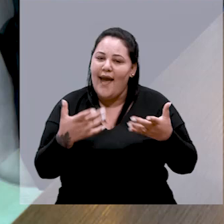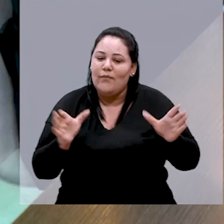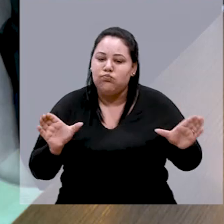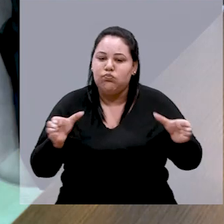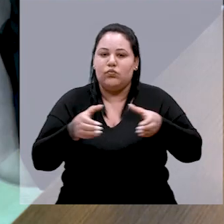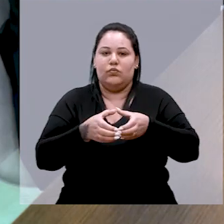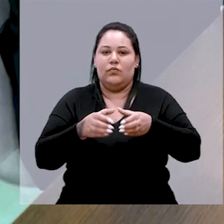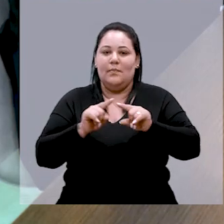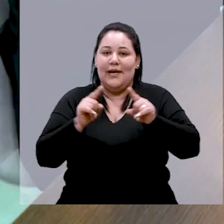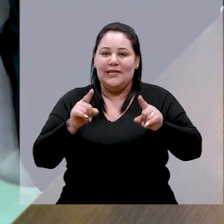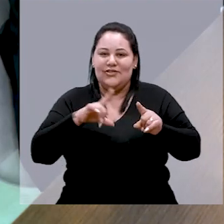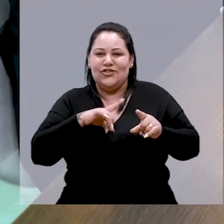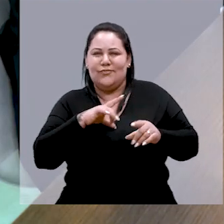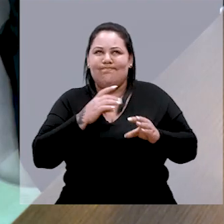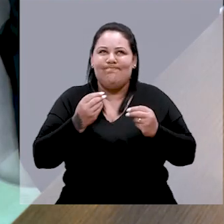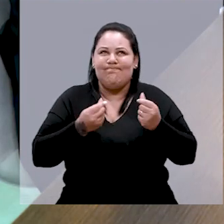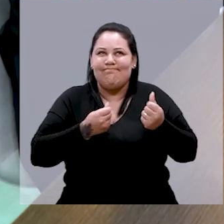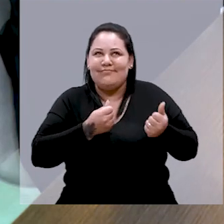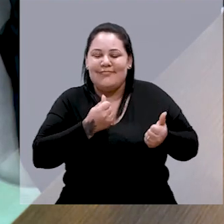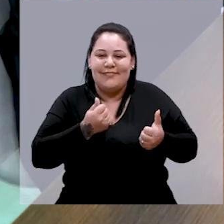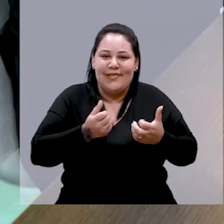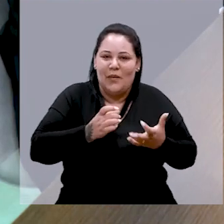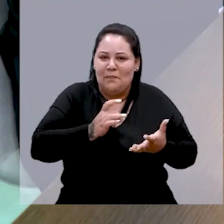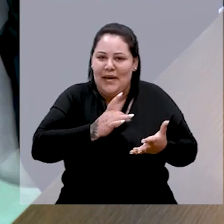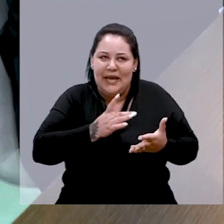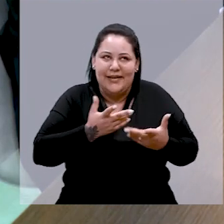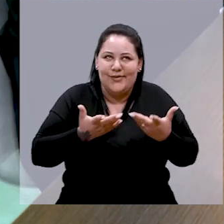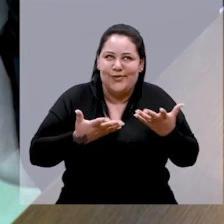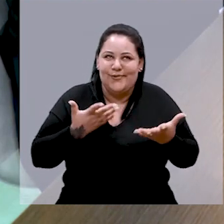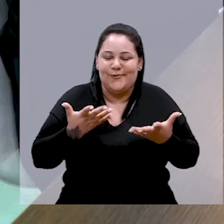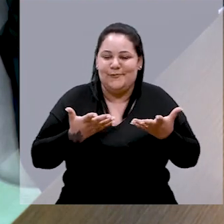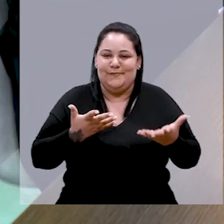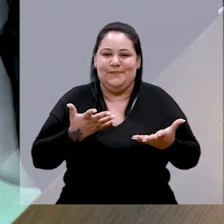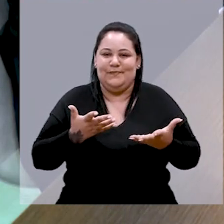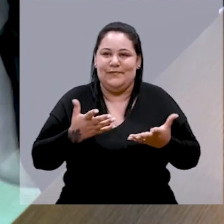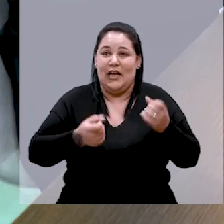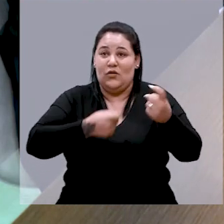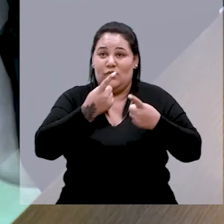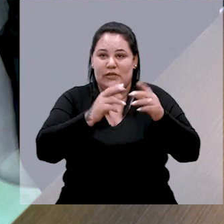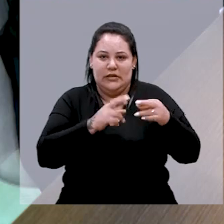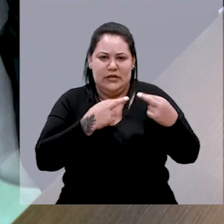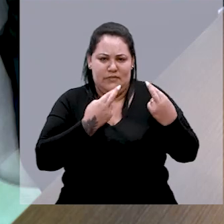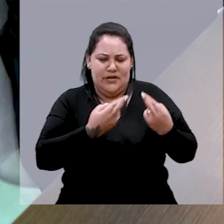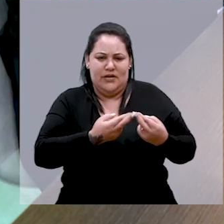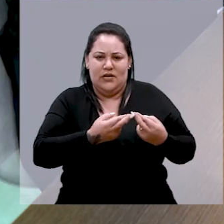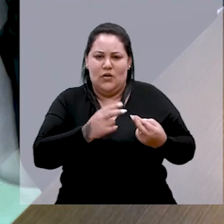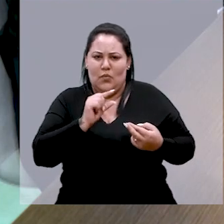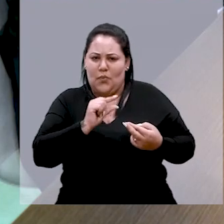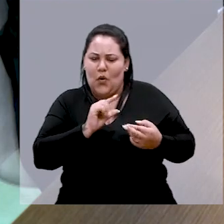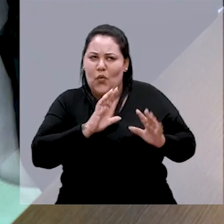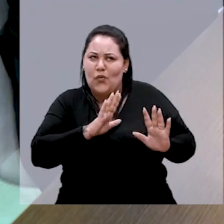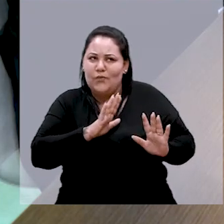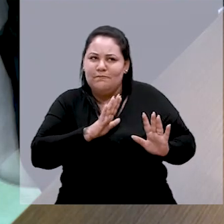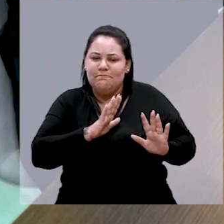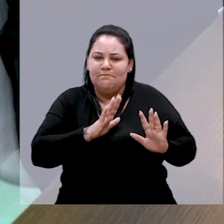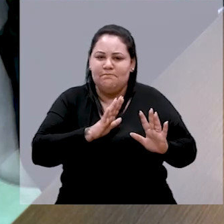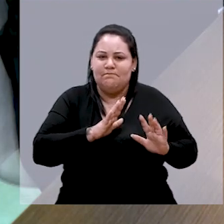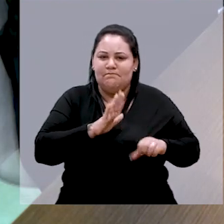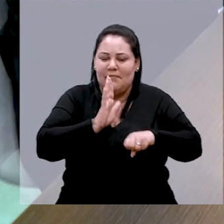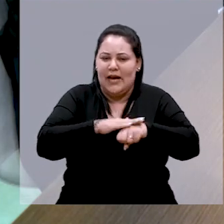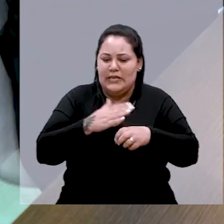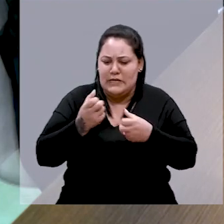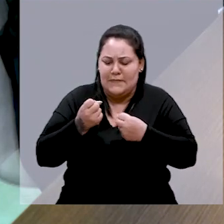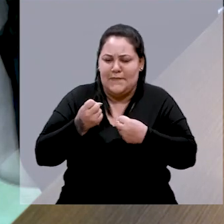né? Isso aí. Mas assim, a gente tinha um receio, talvez, e começamos assim, né? Em algumas sessões um pouco mais fortes